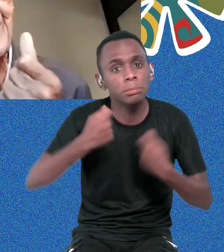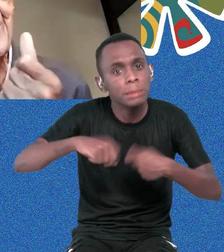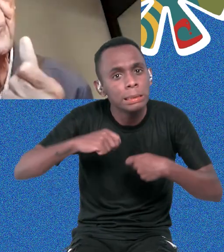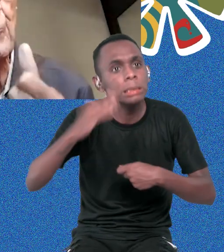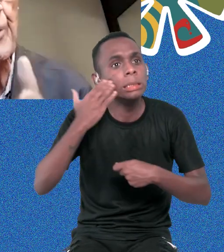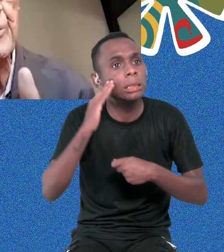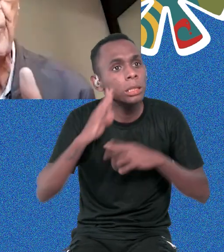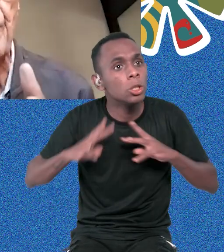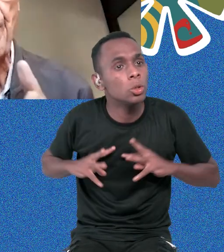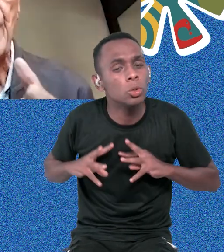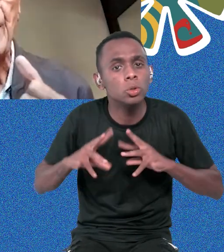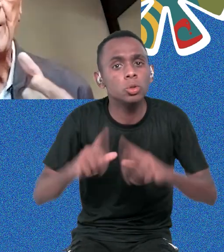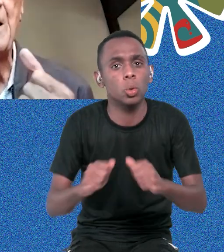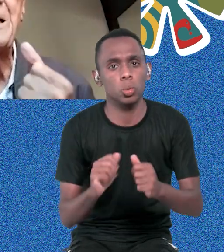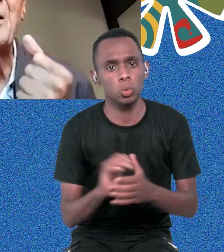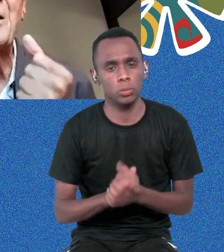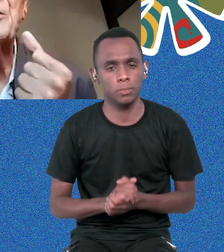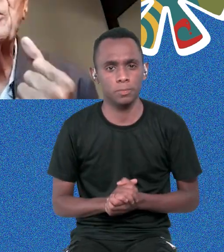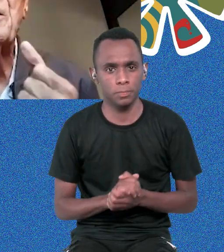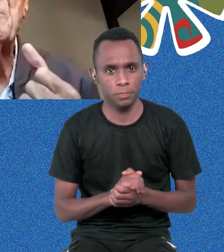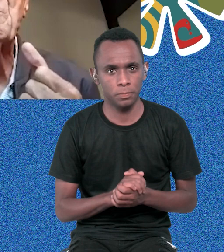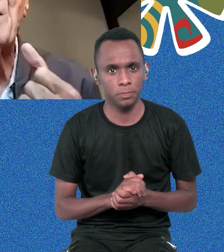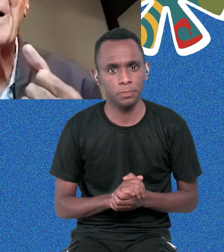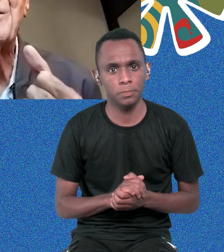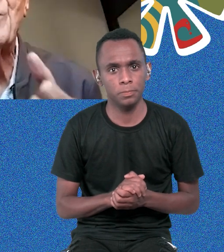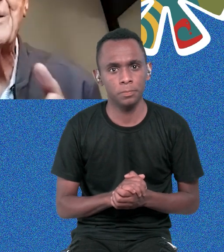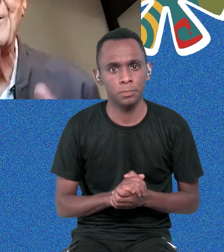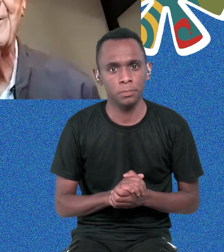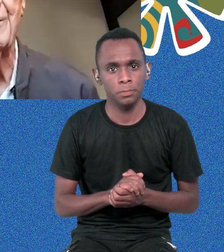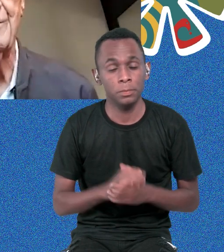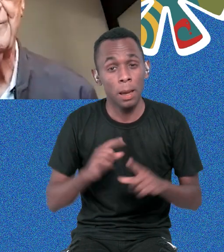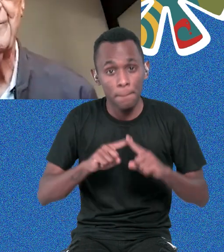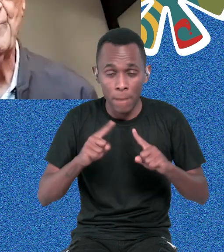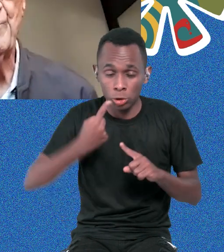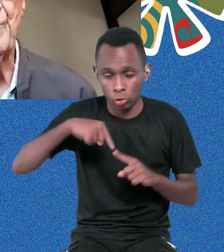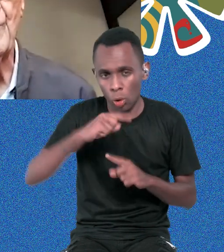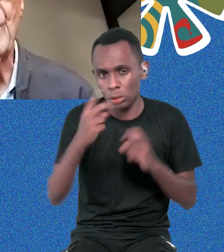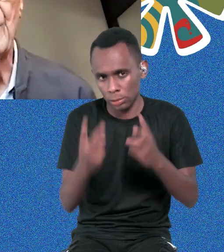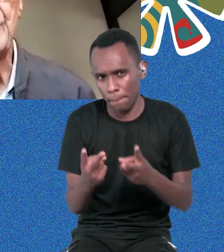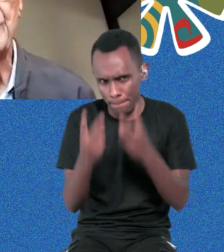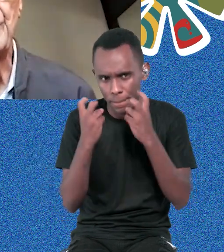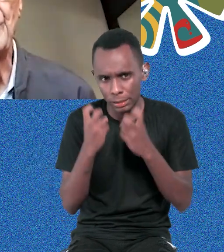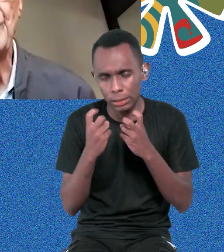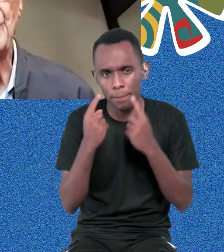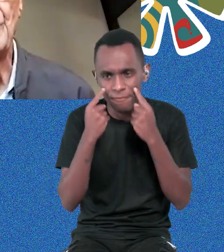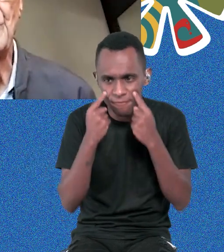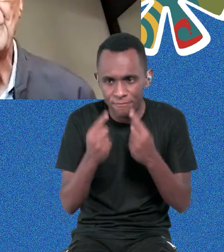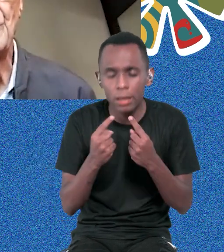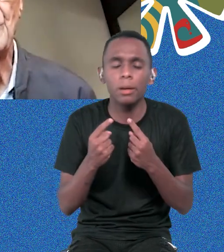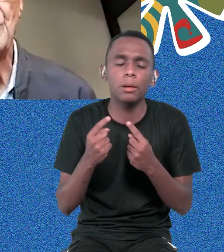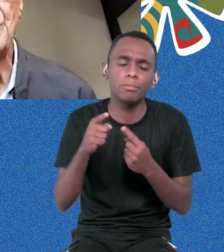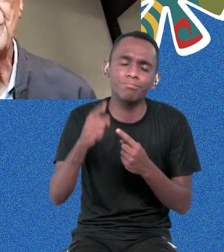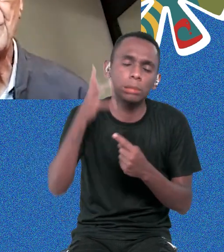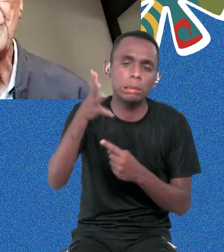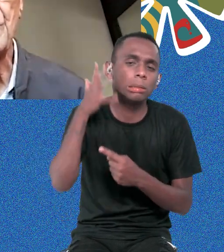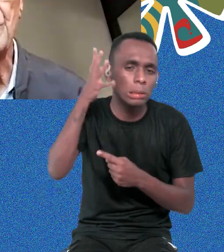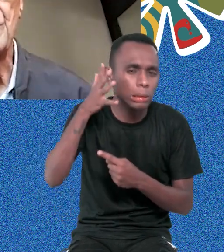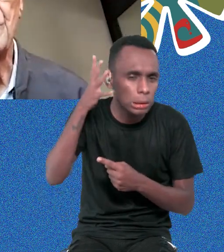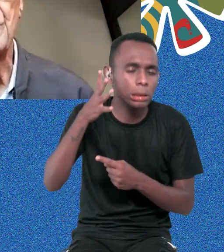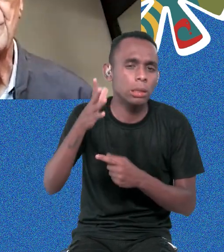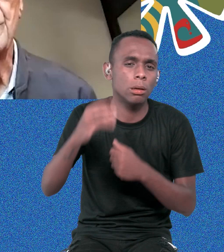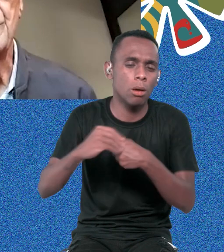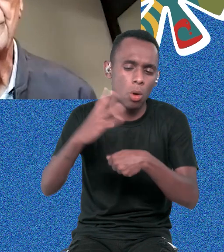temos que entender tudo isso. Que interrogações vêm. Mas quando a gente vê, quando a gente escuta,